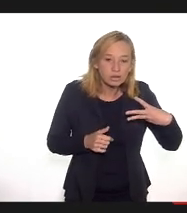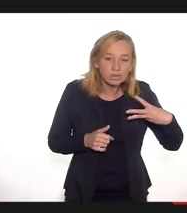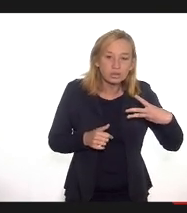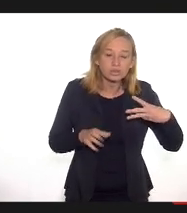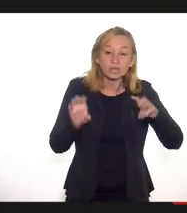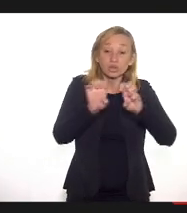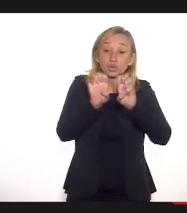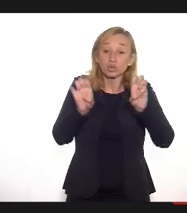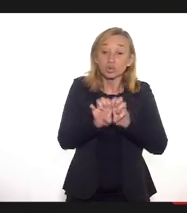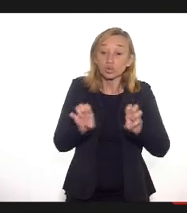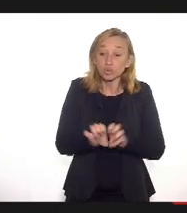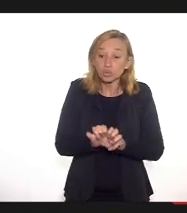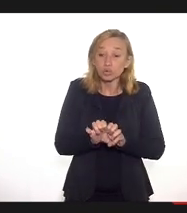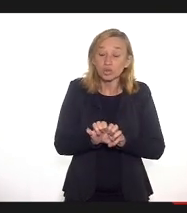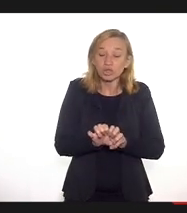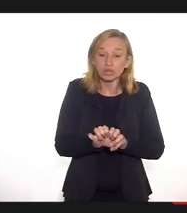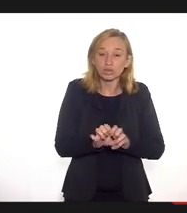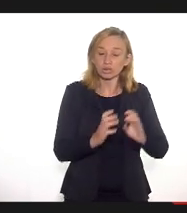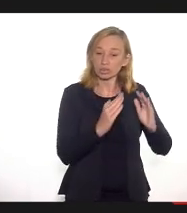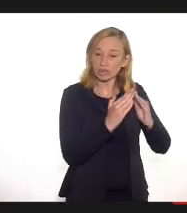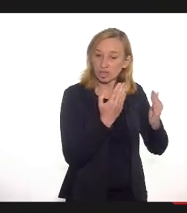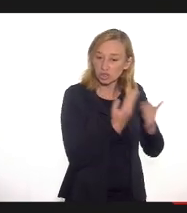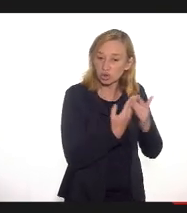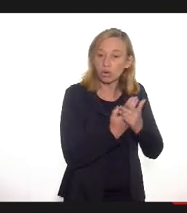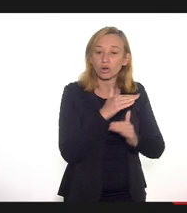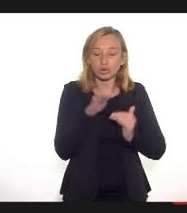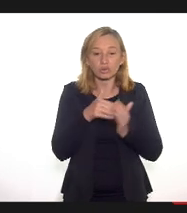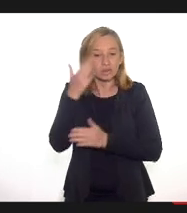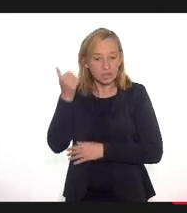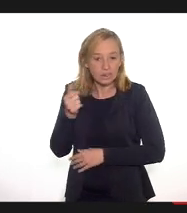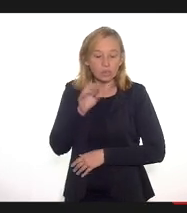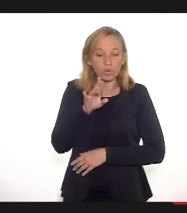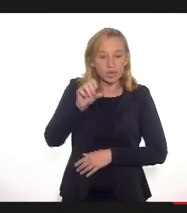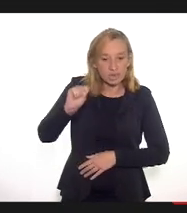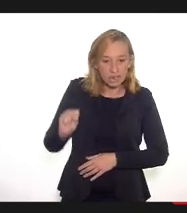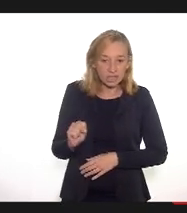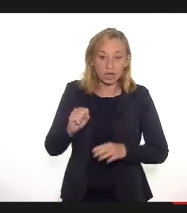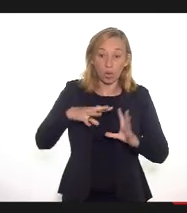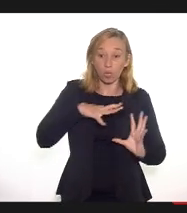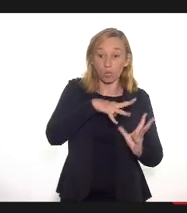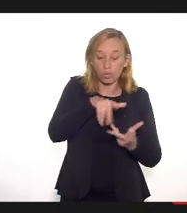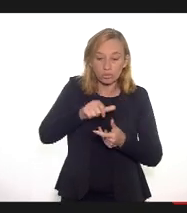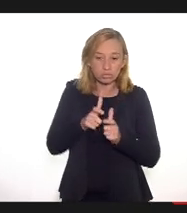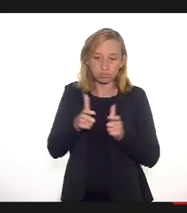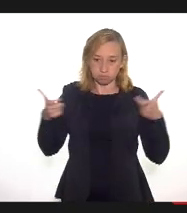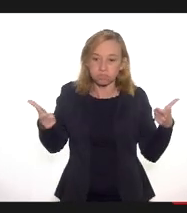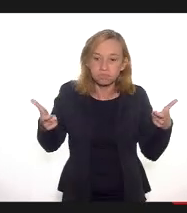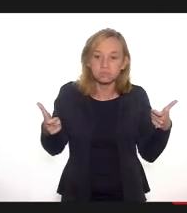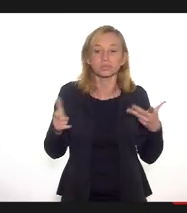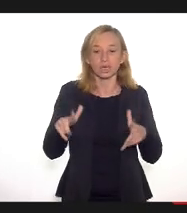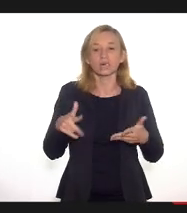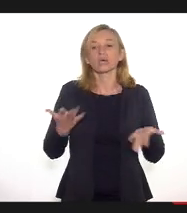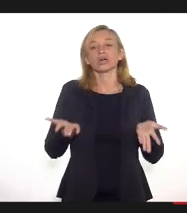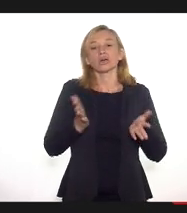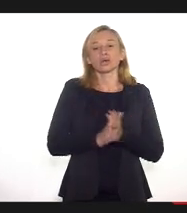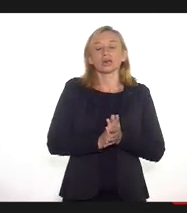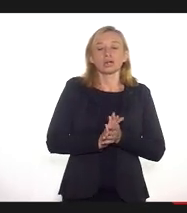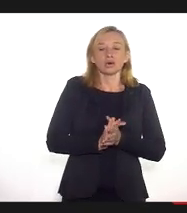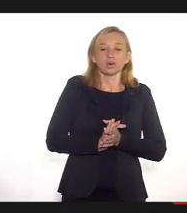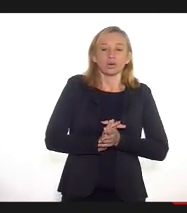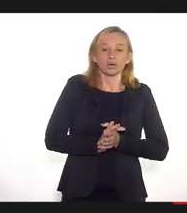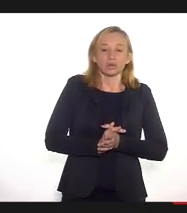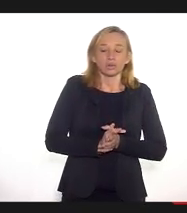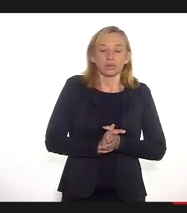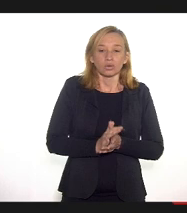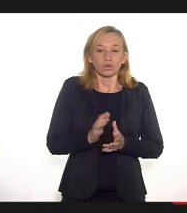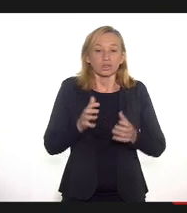com a estrutura física da unidade, né? Todos sabem que o ISERJ é um mundo, né, muito grande, então o que